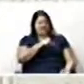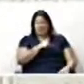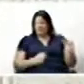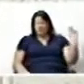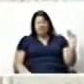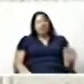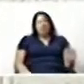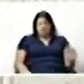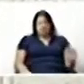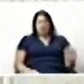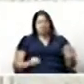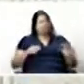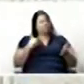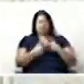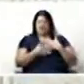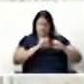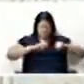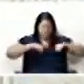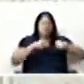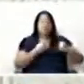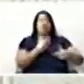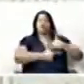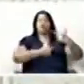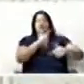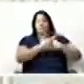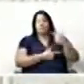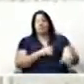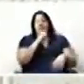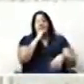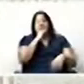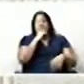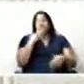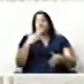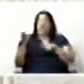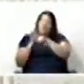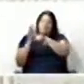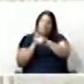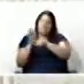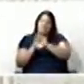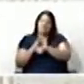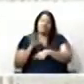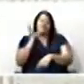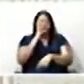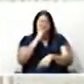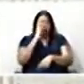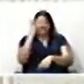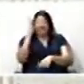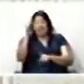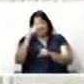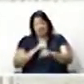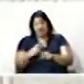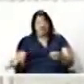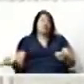ganhando mal, sem estrutura, pede um exame para o doente, às vezes demora 90 dias para o doente trazer o exame de